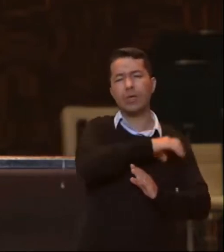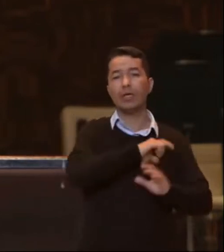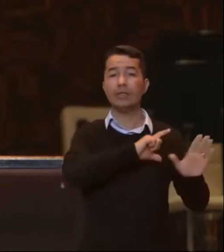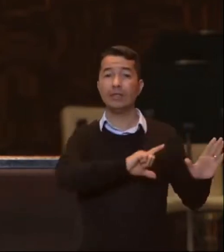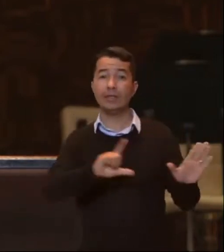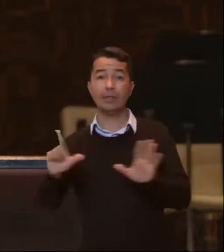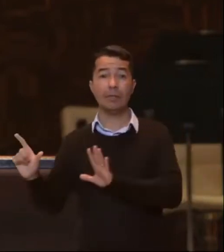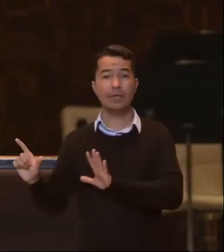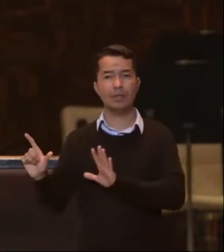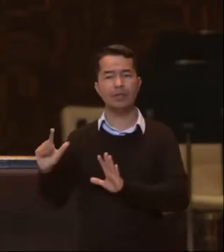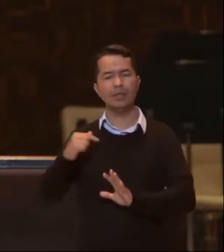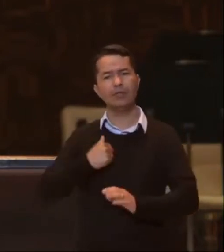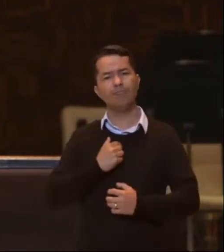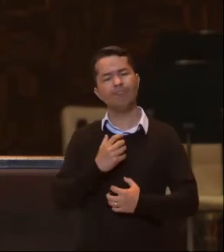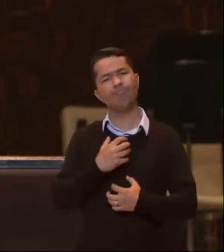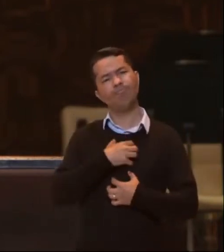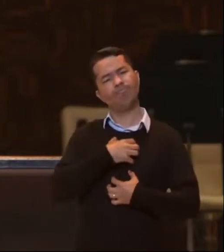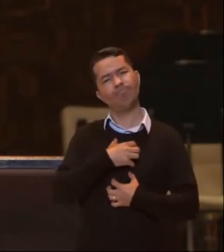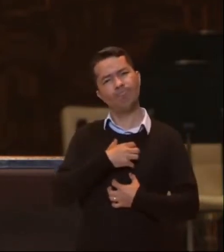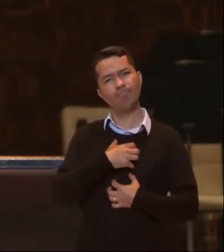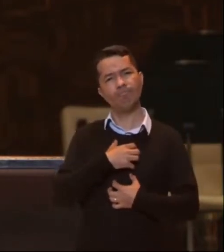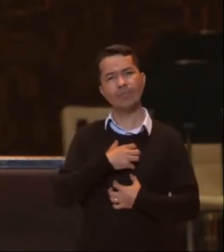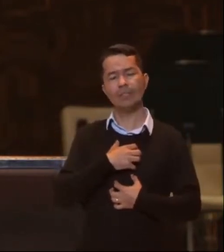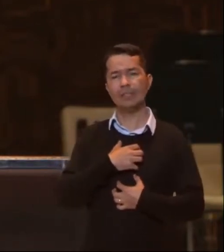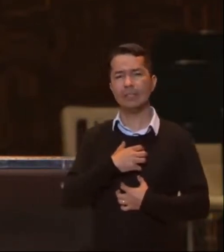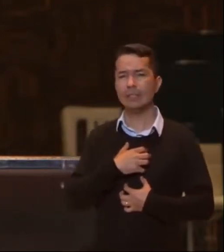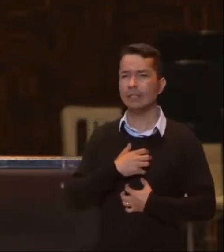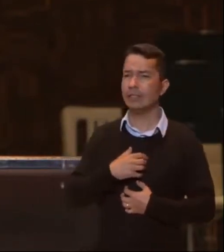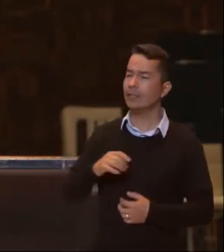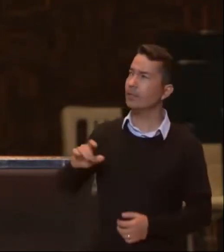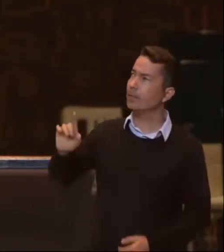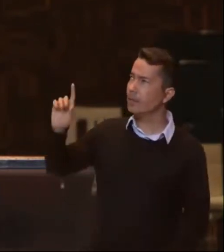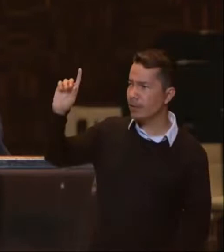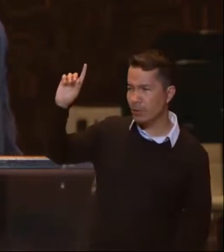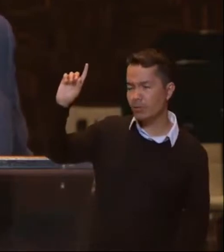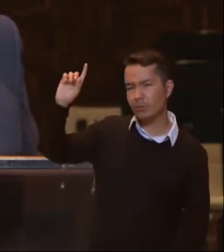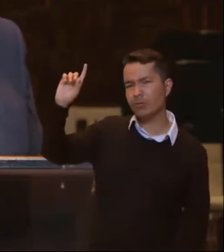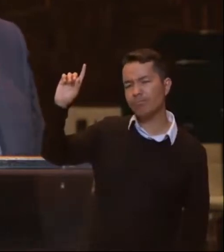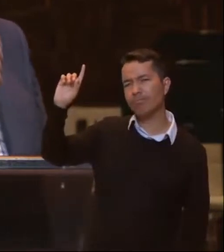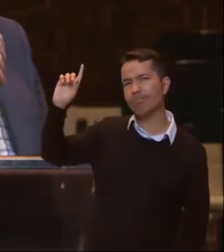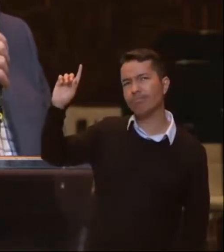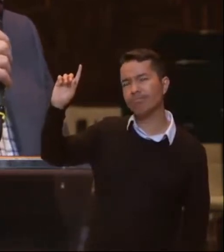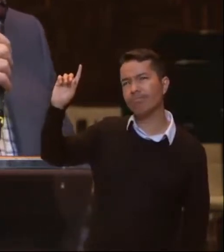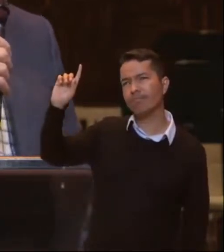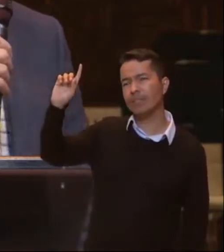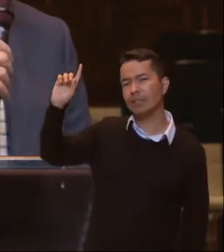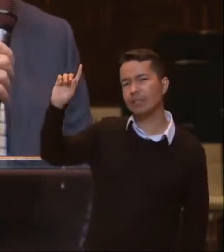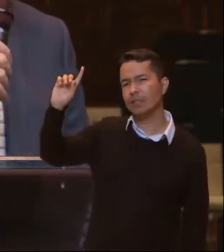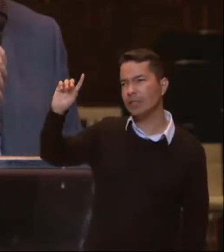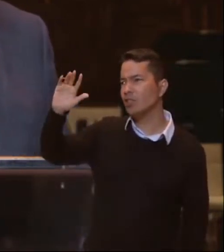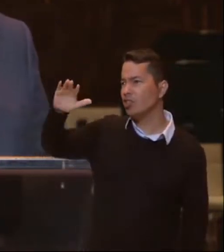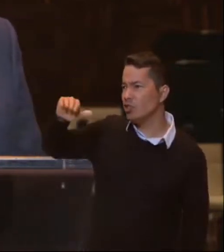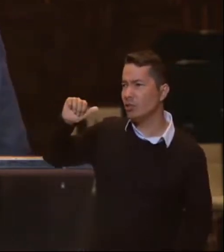sentimento do meu coração é que Deus nos chama nesse tempo para ser